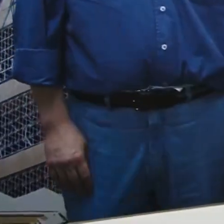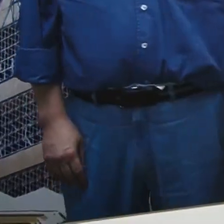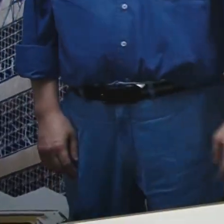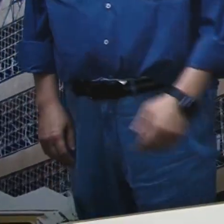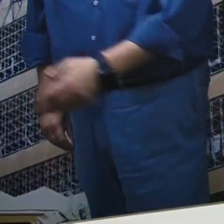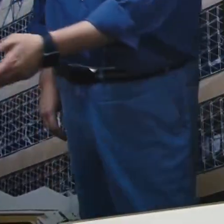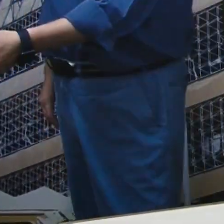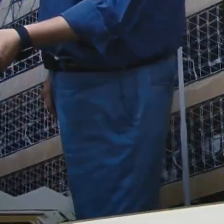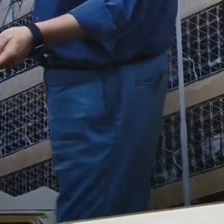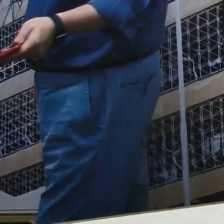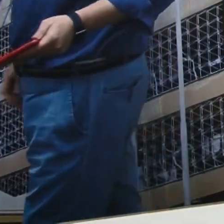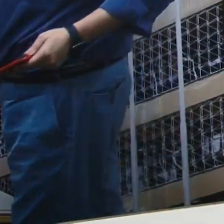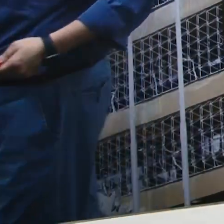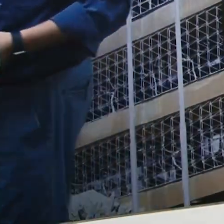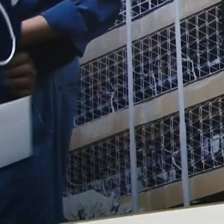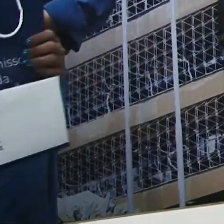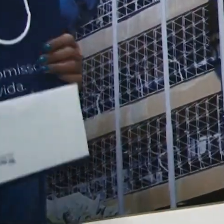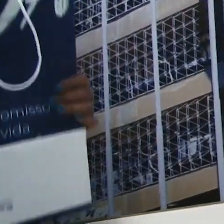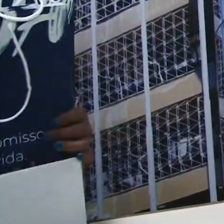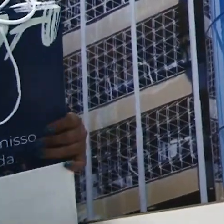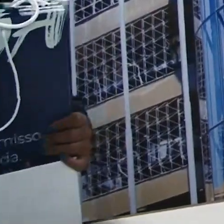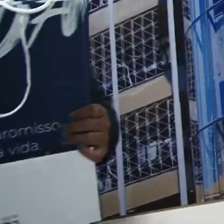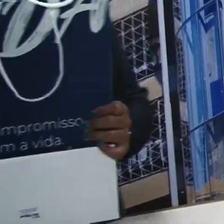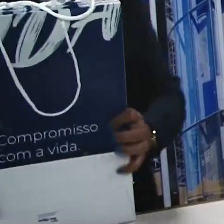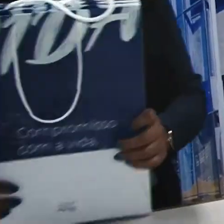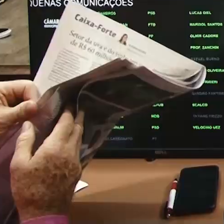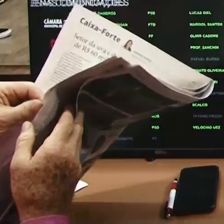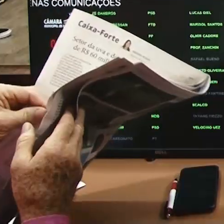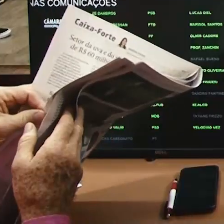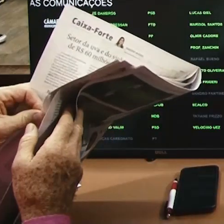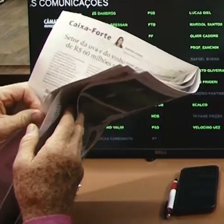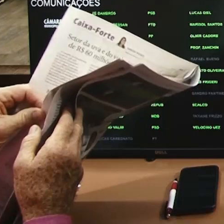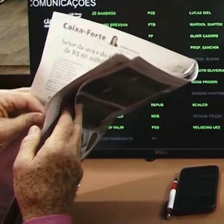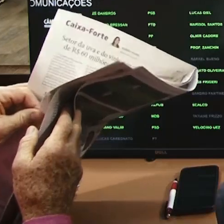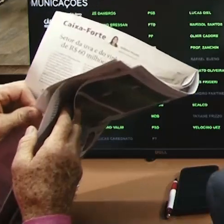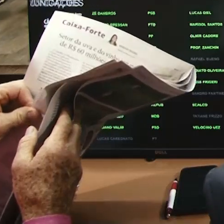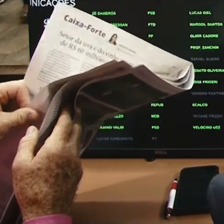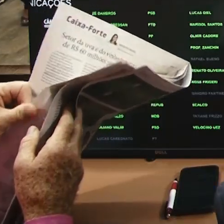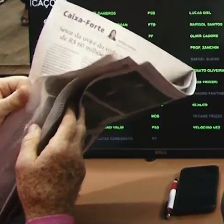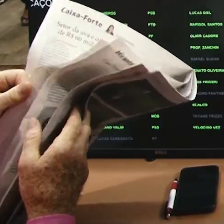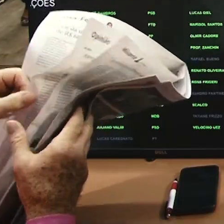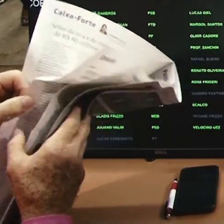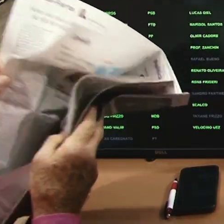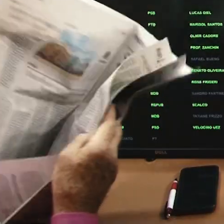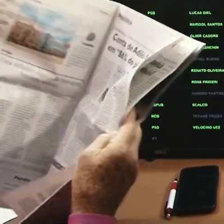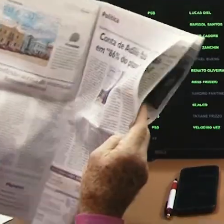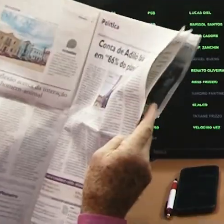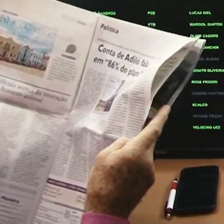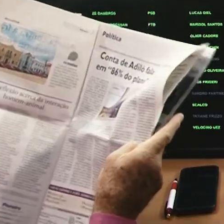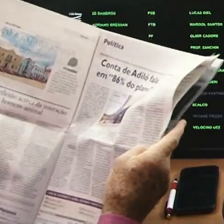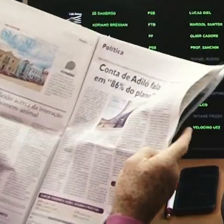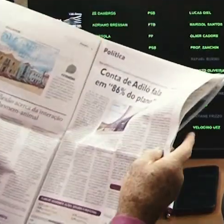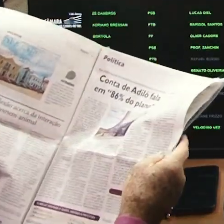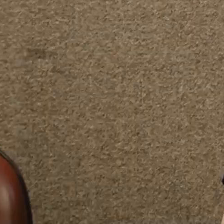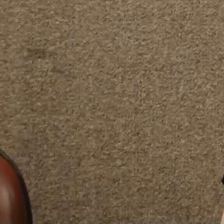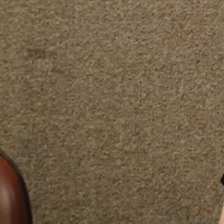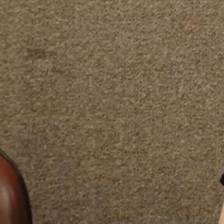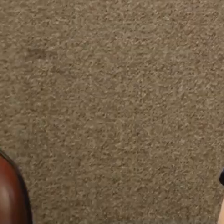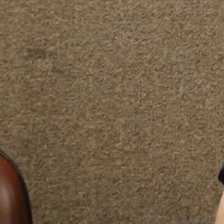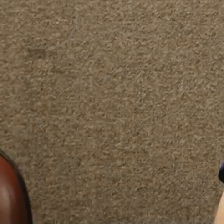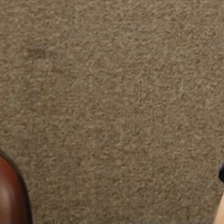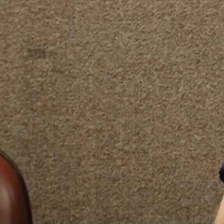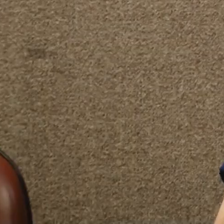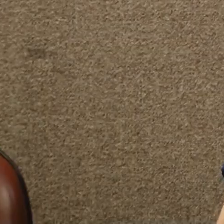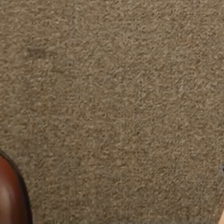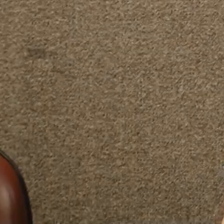hospital 100% SUS atende 49 municípios da região. Já na ordem do dia, o primeiro item aprovado foi a moção de apoio ao projeto